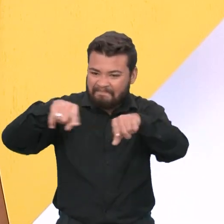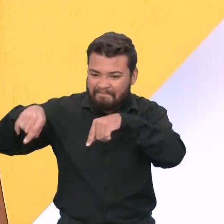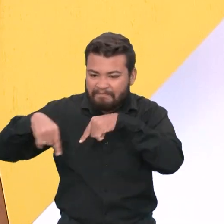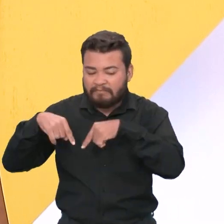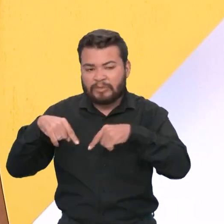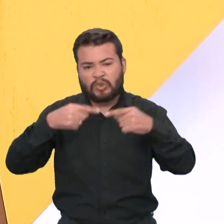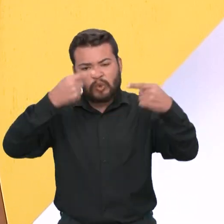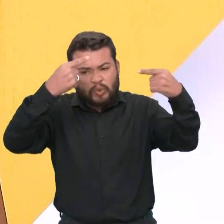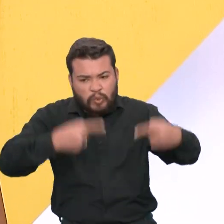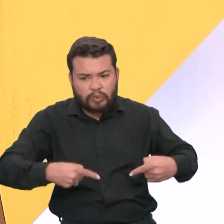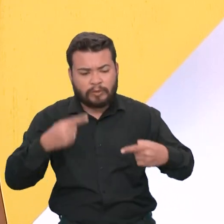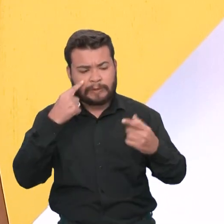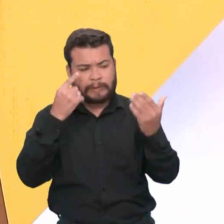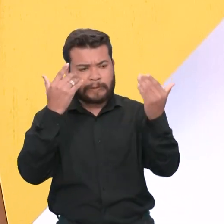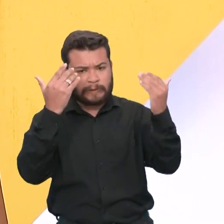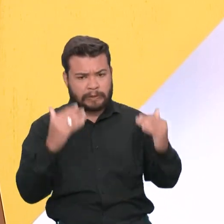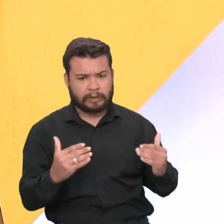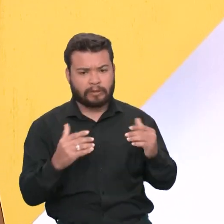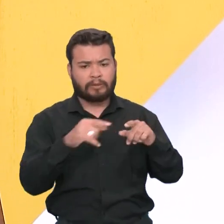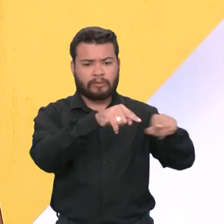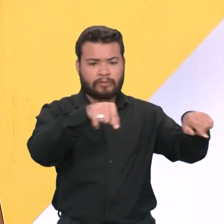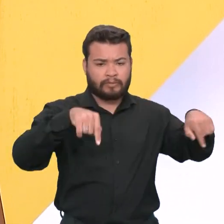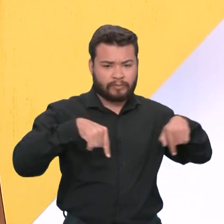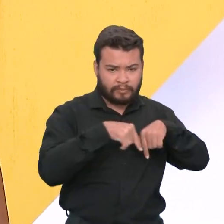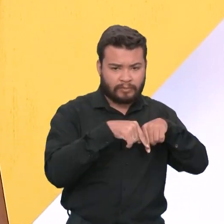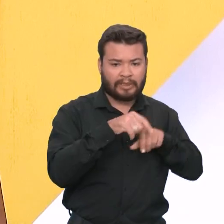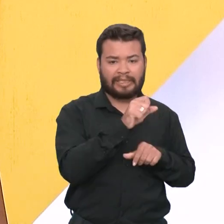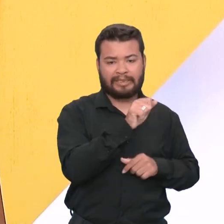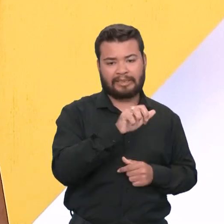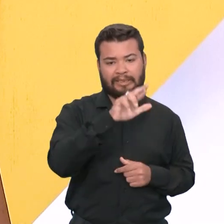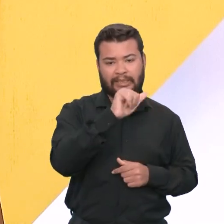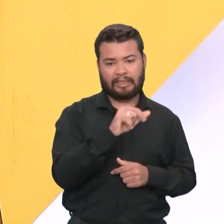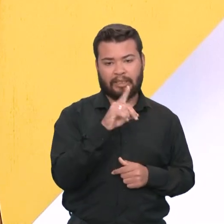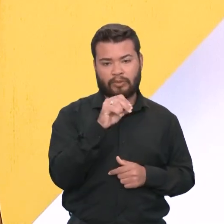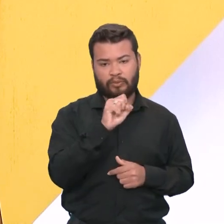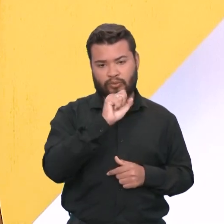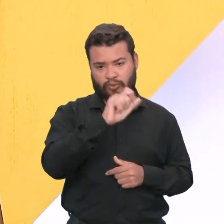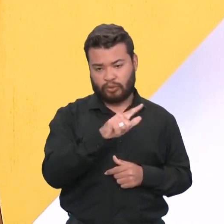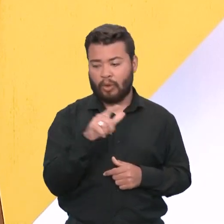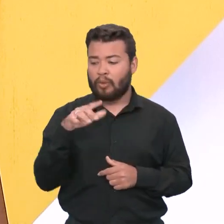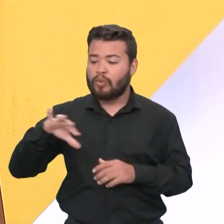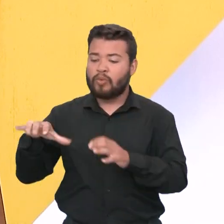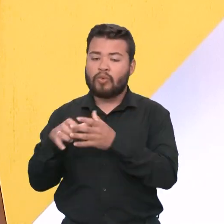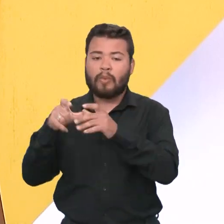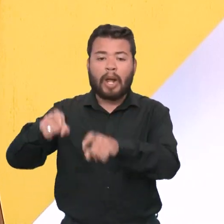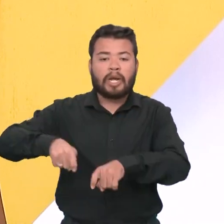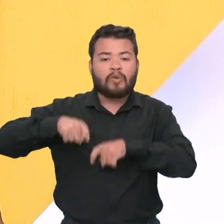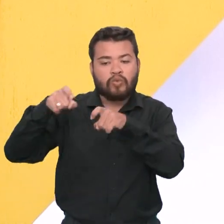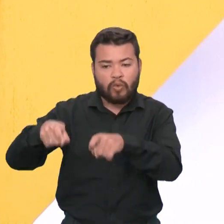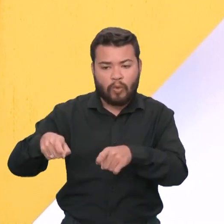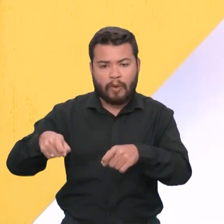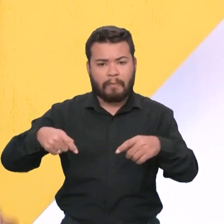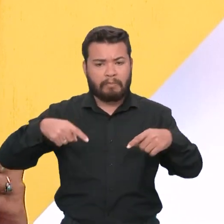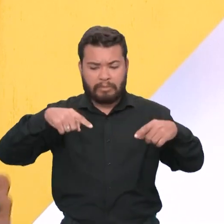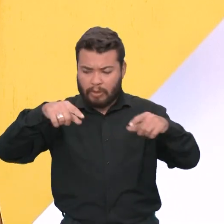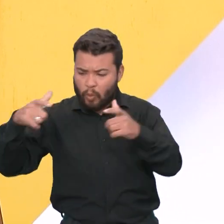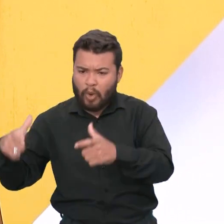entre a terra indígena Raposa Serra do Sol e os agricultores. Nessa